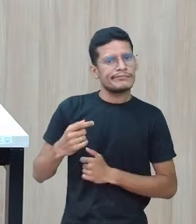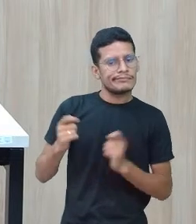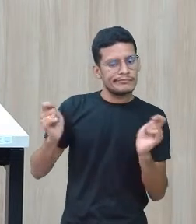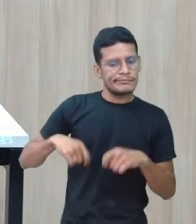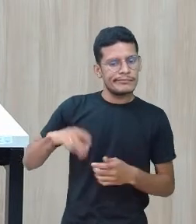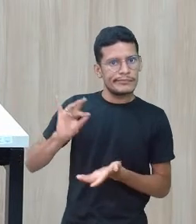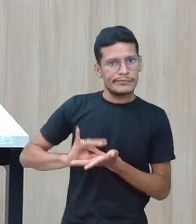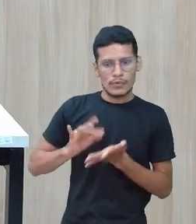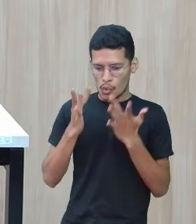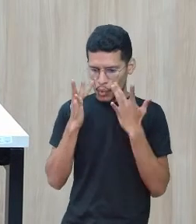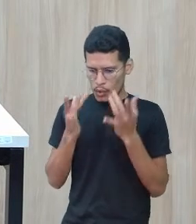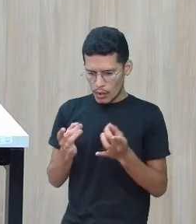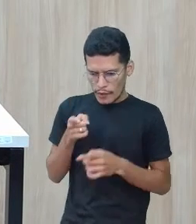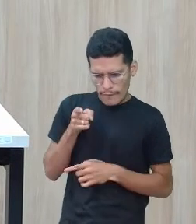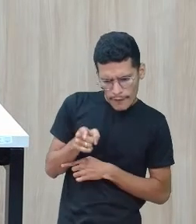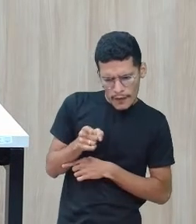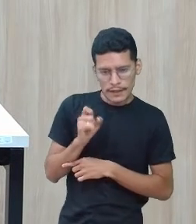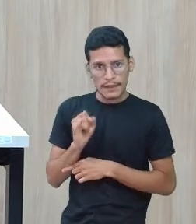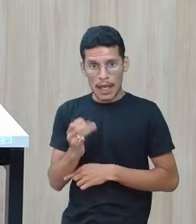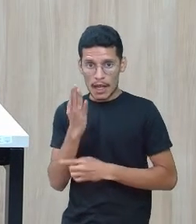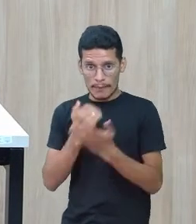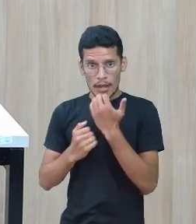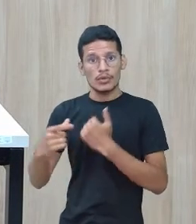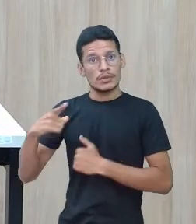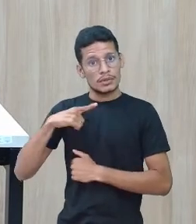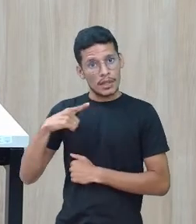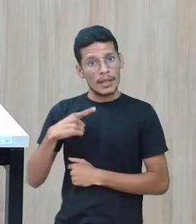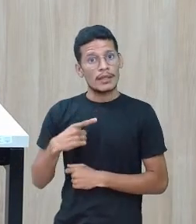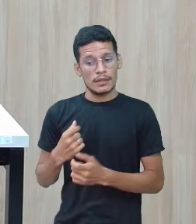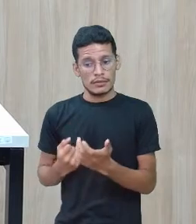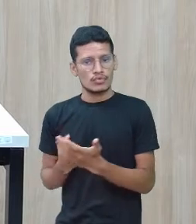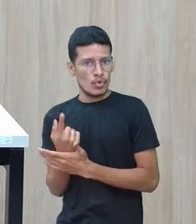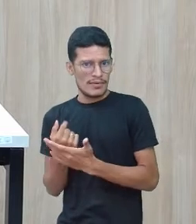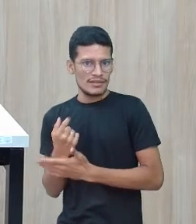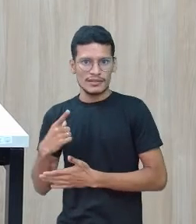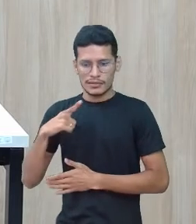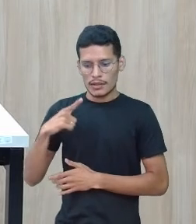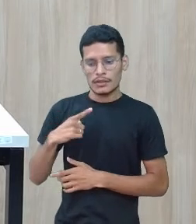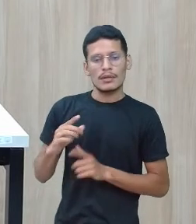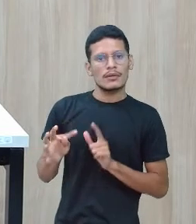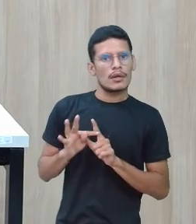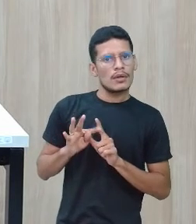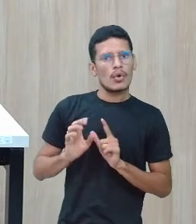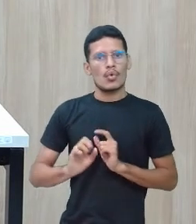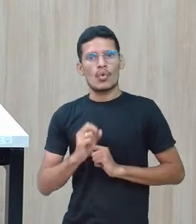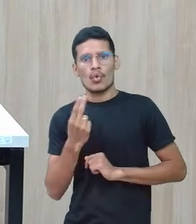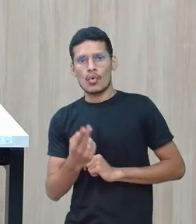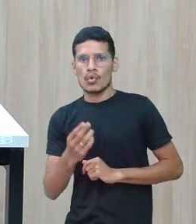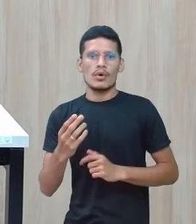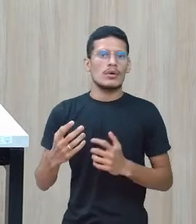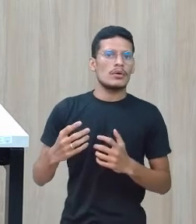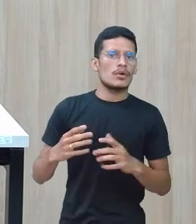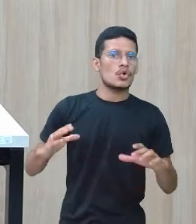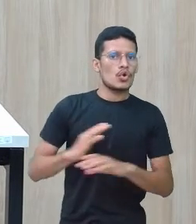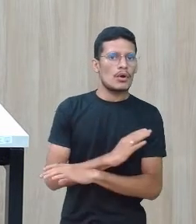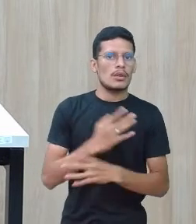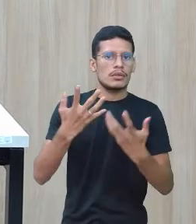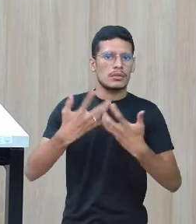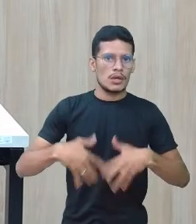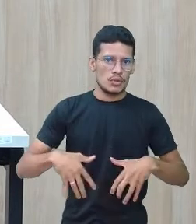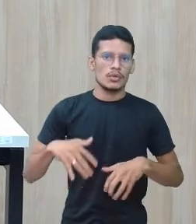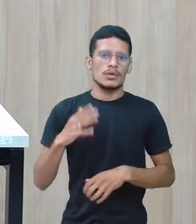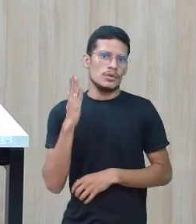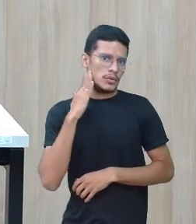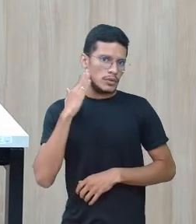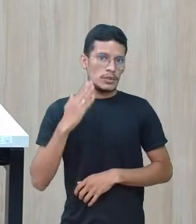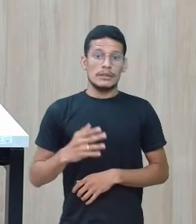ele observe se o alimento que ele está comprando, se ele é de origem transgênica ou se é de origem totalmente natural.